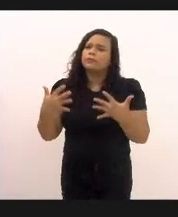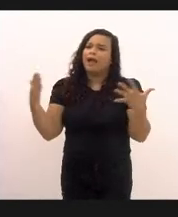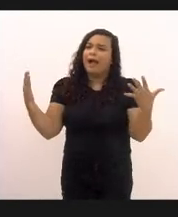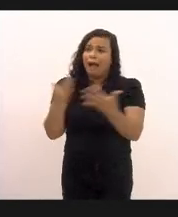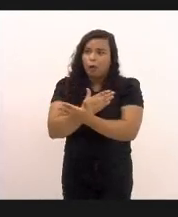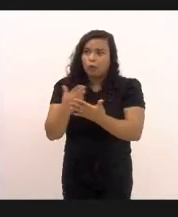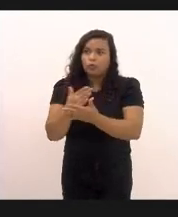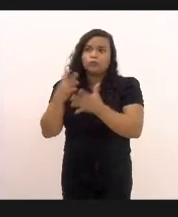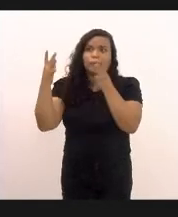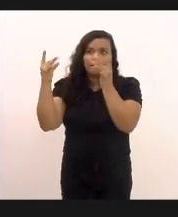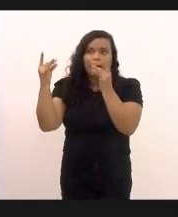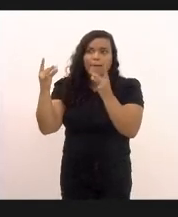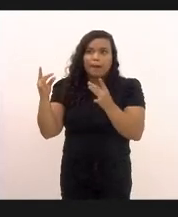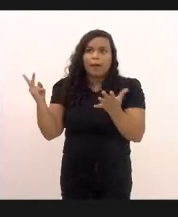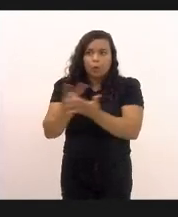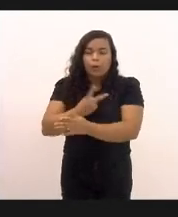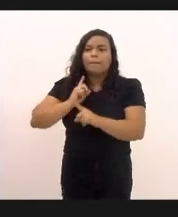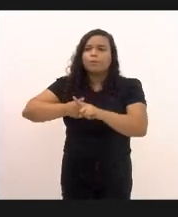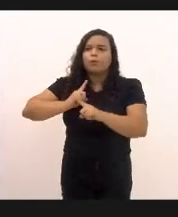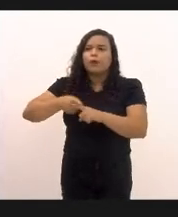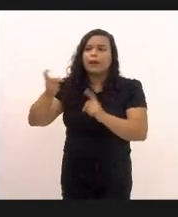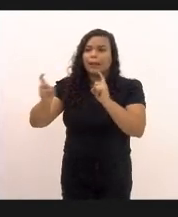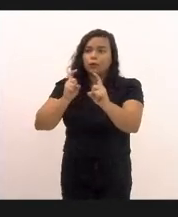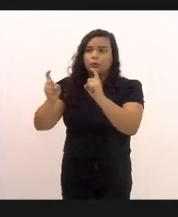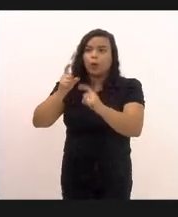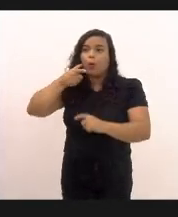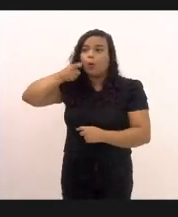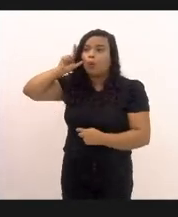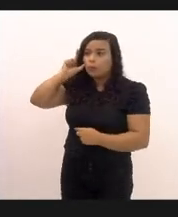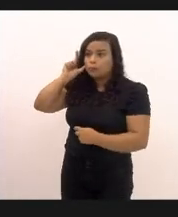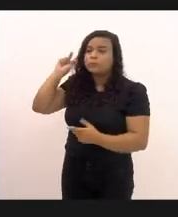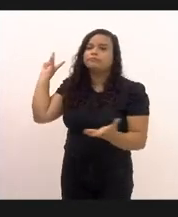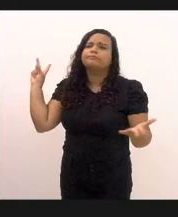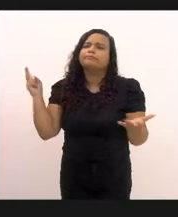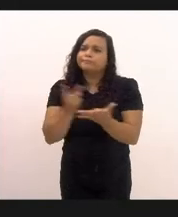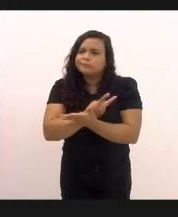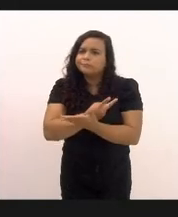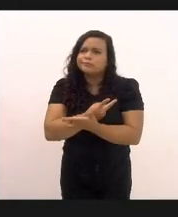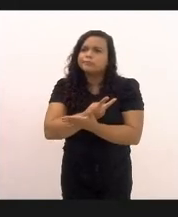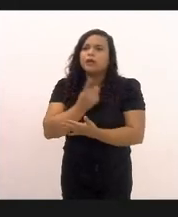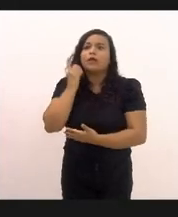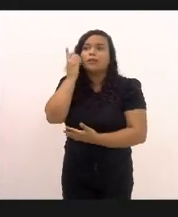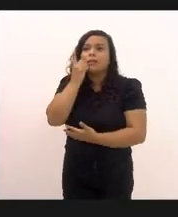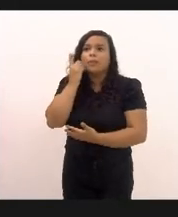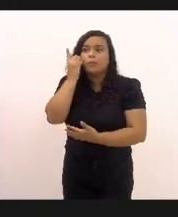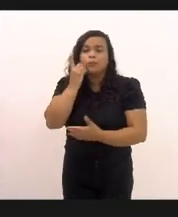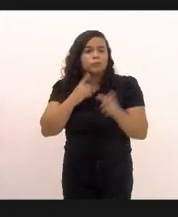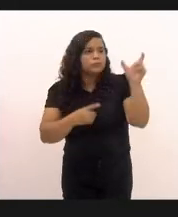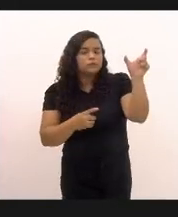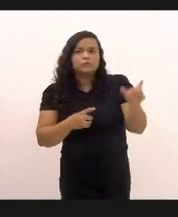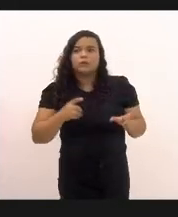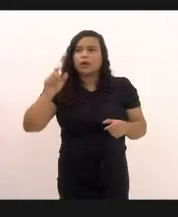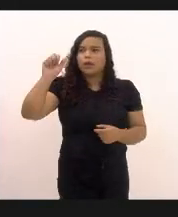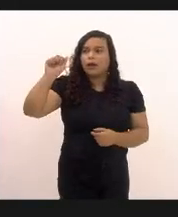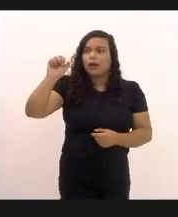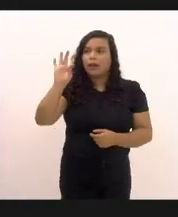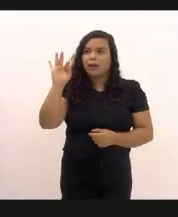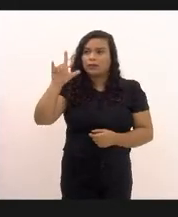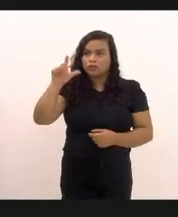até porque na sessão de ontem, o deputado Atila Nunes me